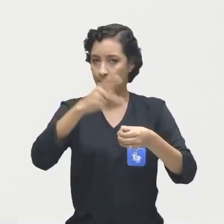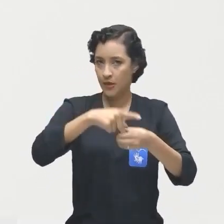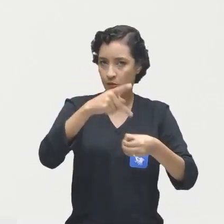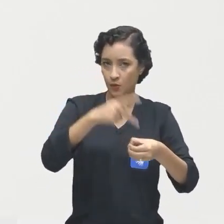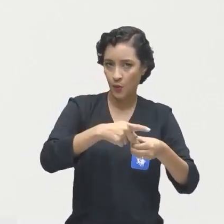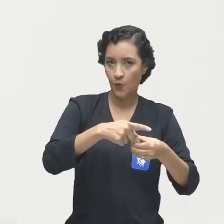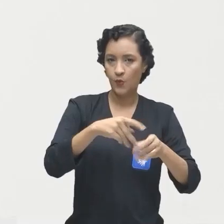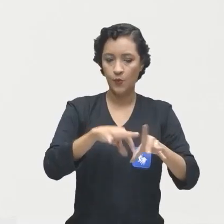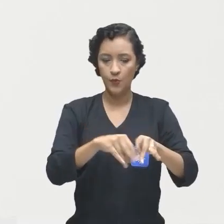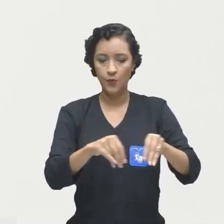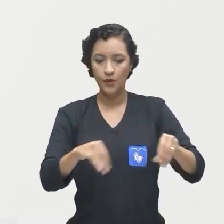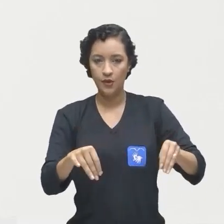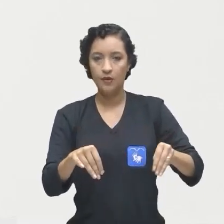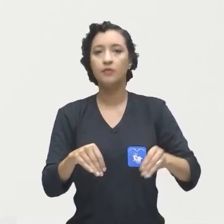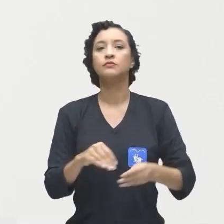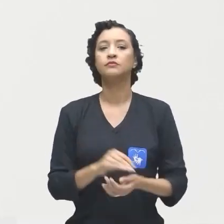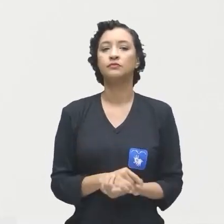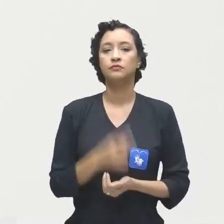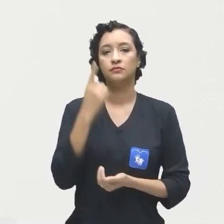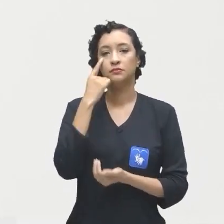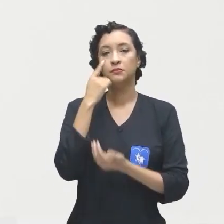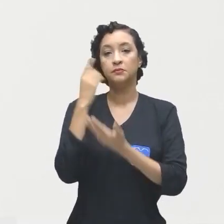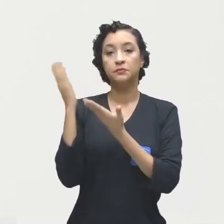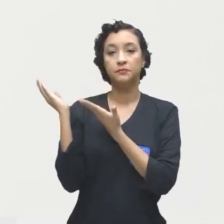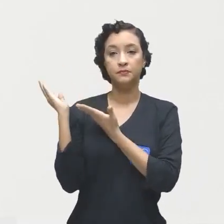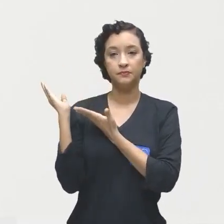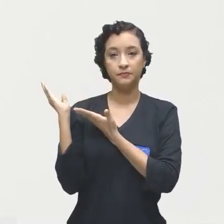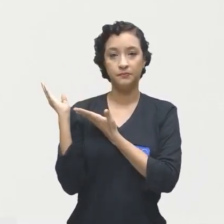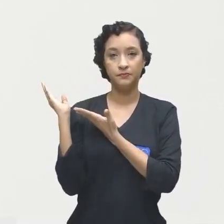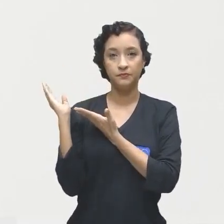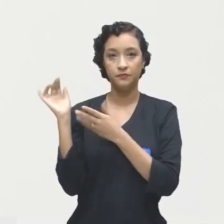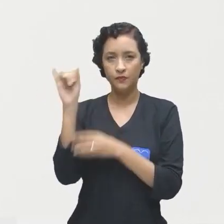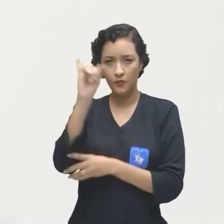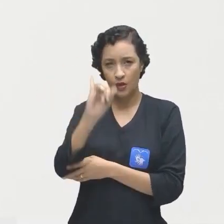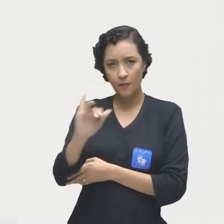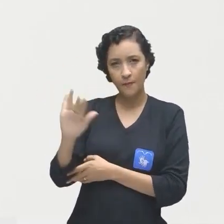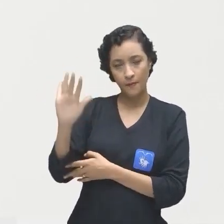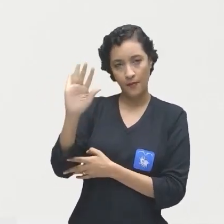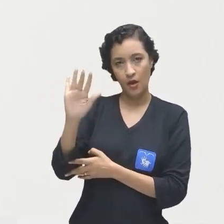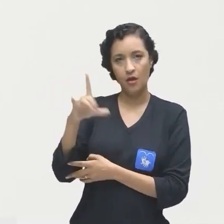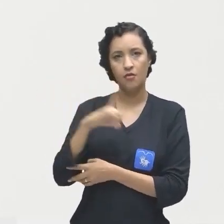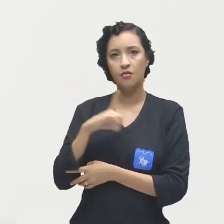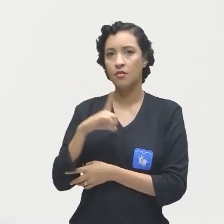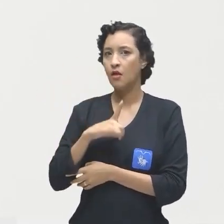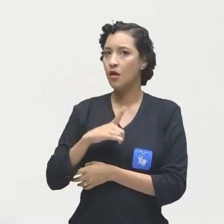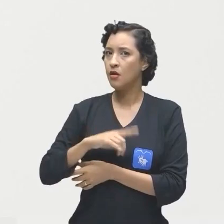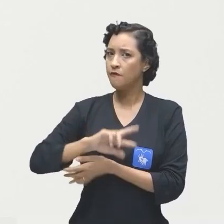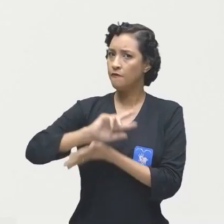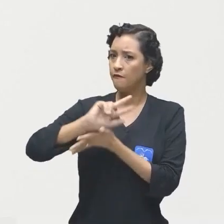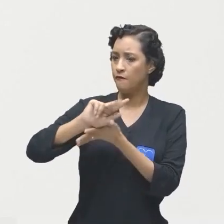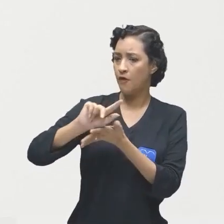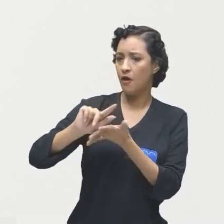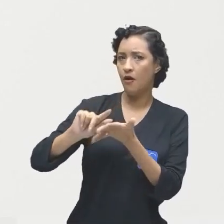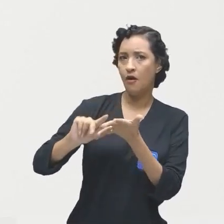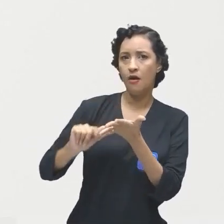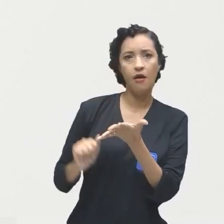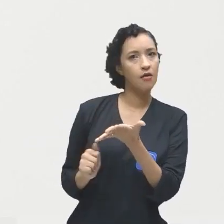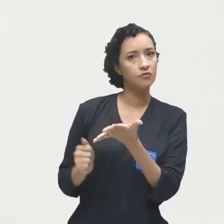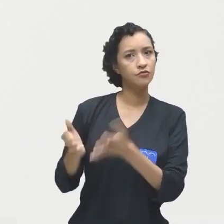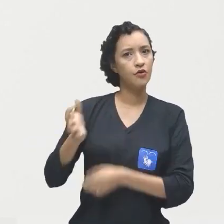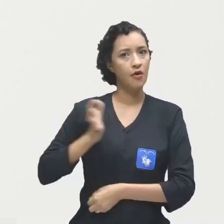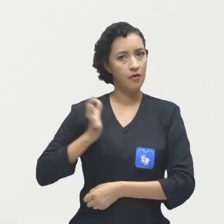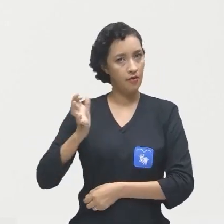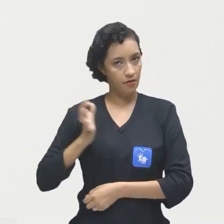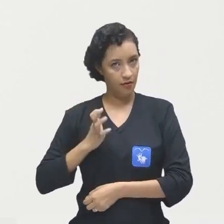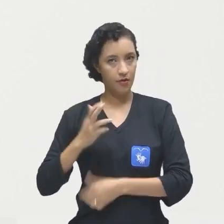Olha só essa imagem. Você pode ver que existem vários recursos que nós podemos tirar da nossa natureza.